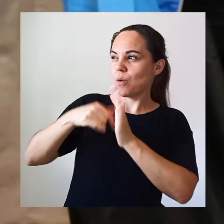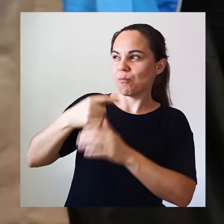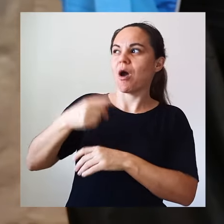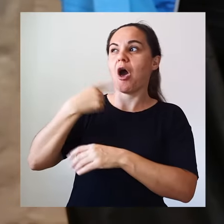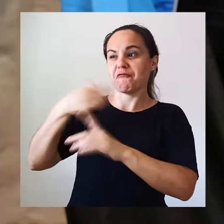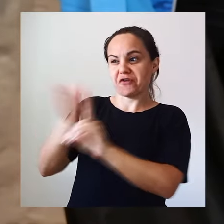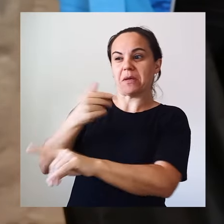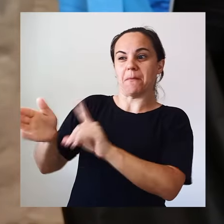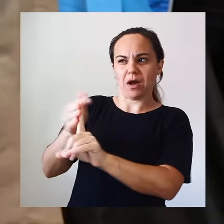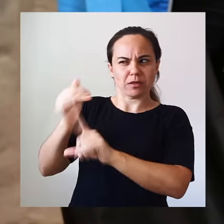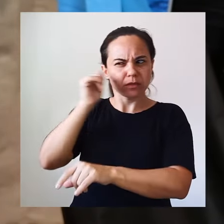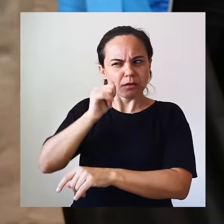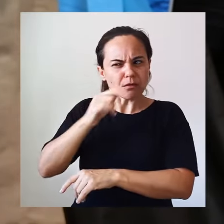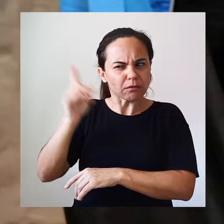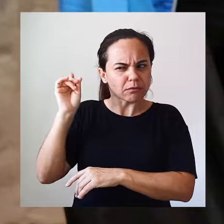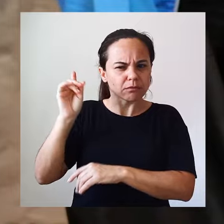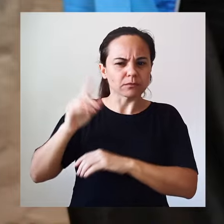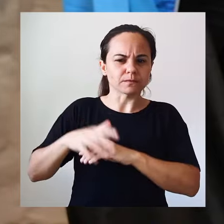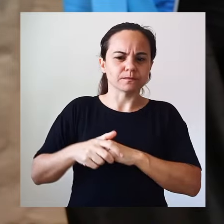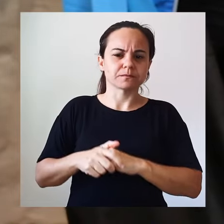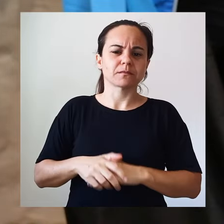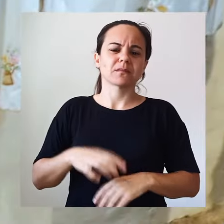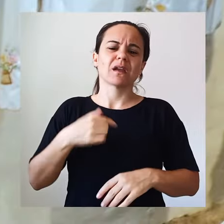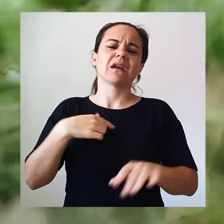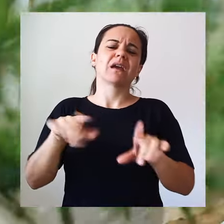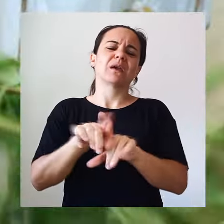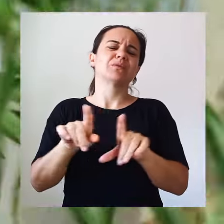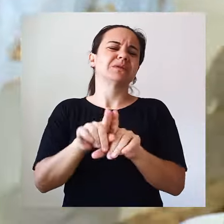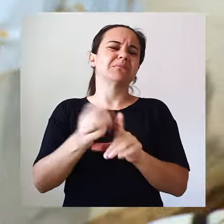Eu queria também ficar fora dessa tal de novela.